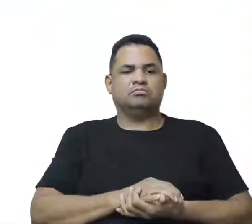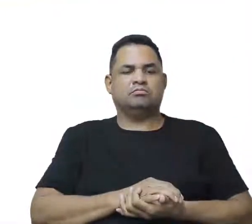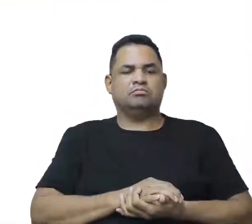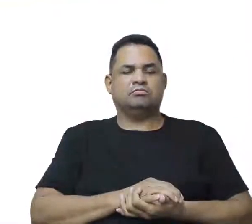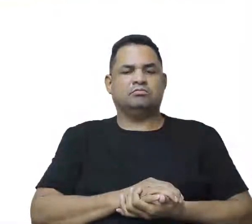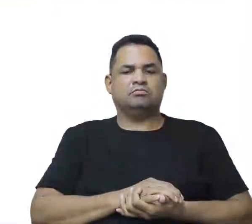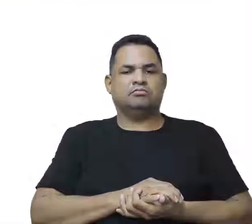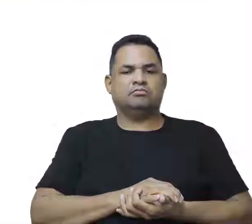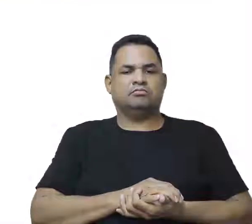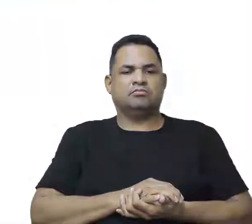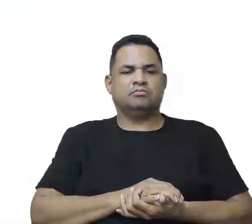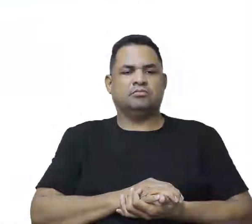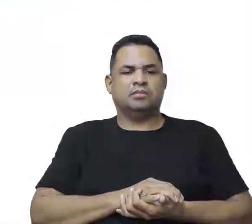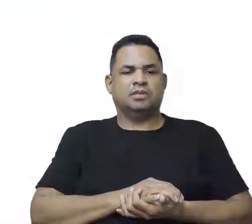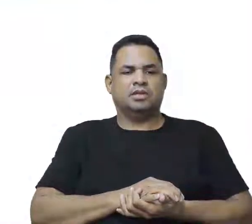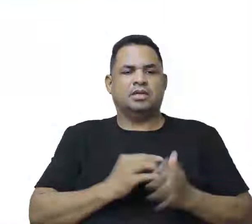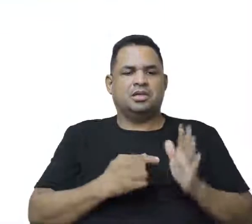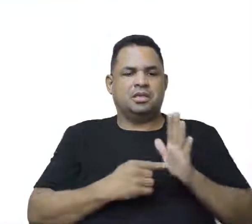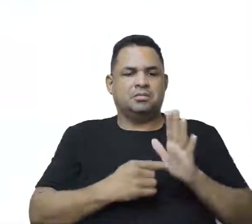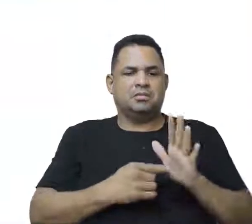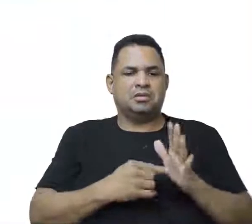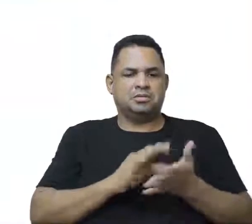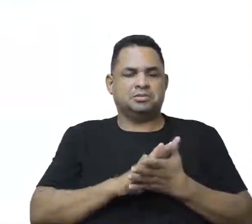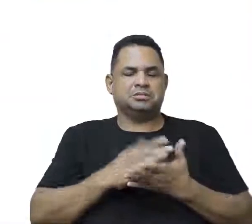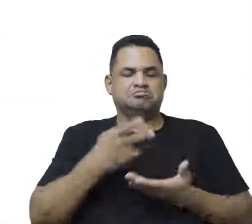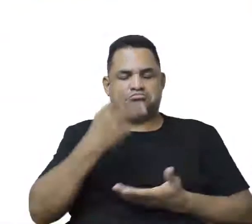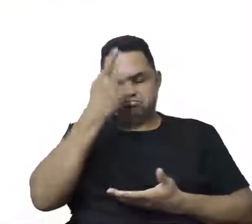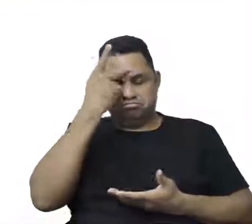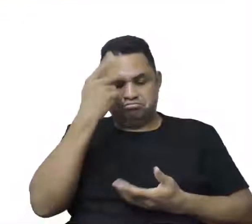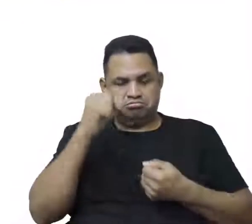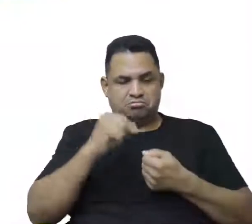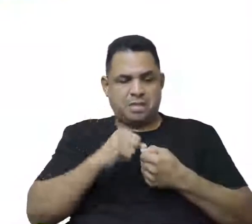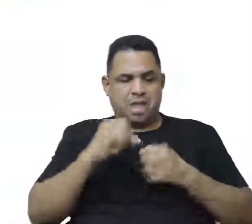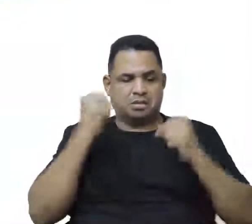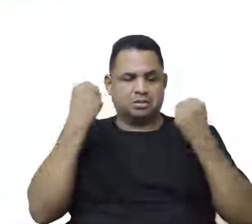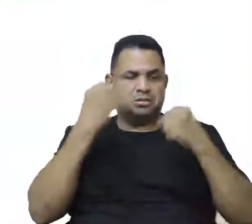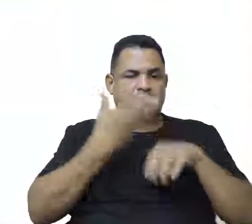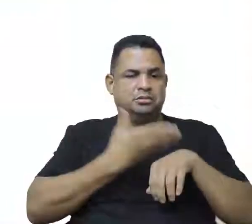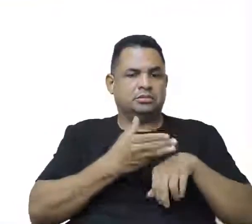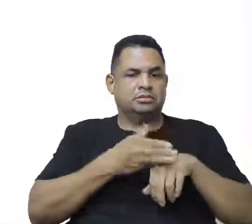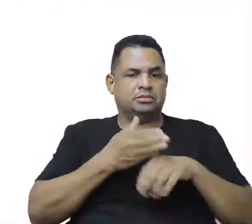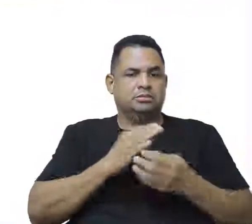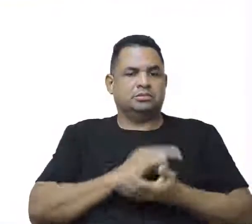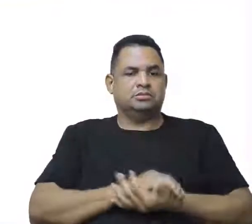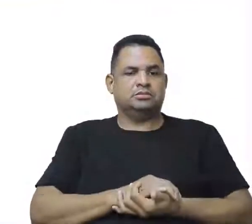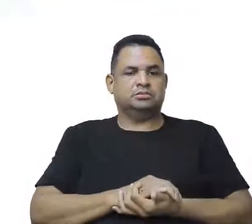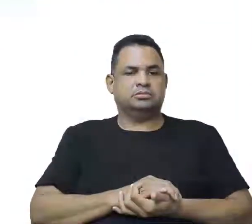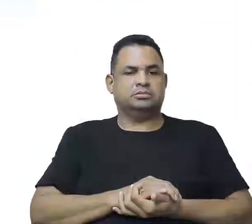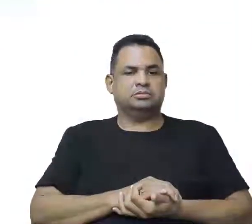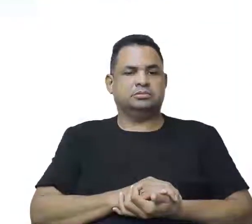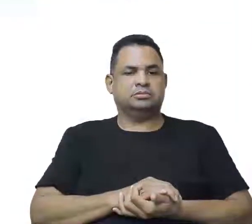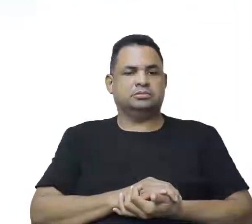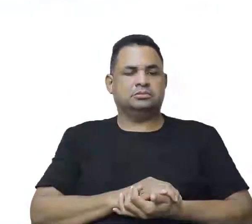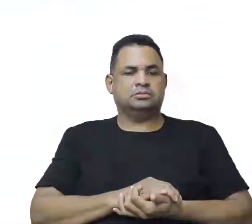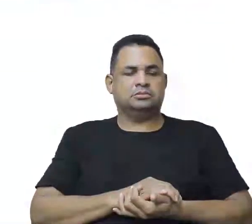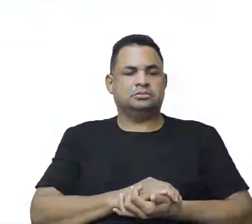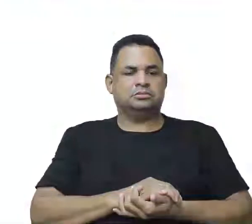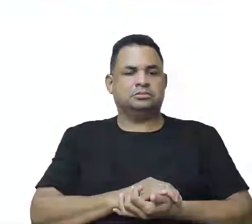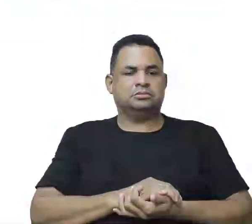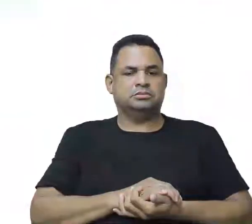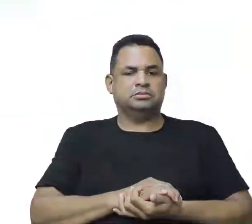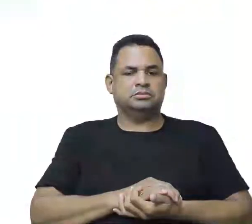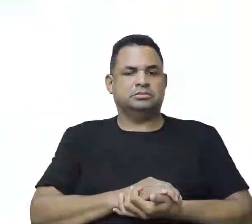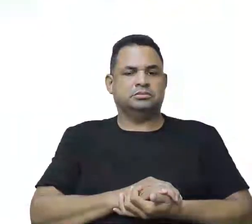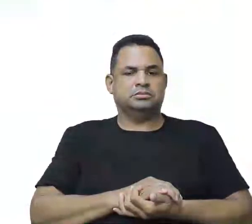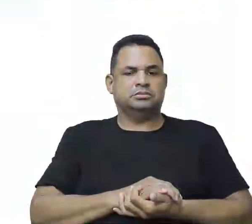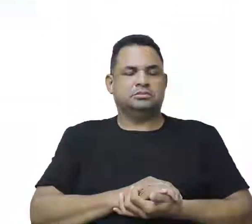A charge, ela trouxe um exemplo de inatividade? Não. Ela disse que a pessoa está com peso corporal, que tem uma insatisfação, mas